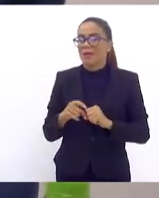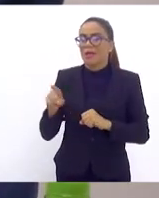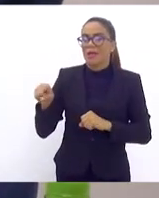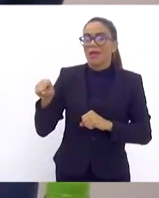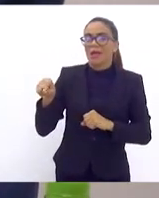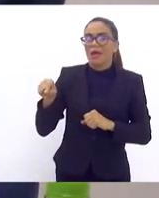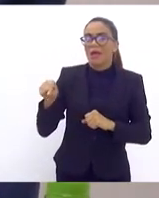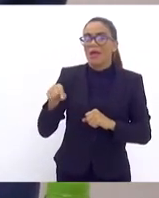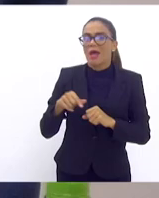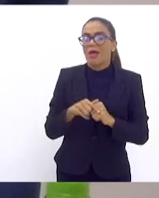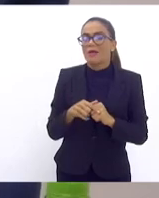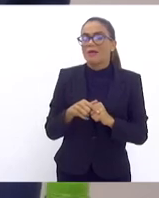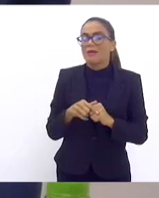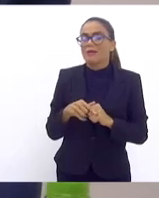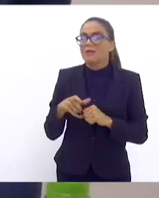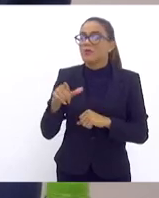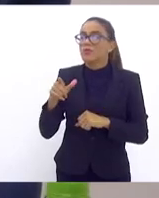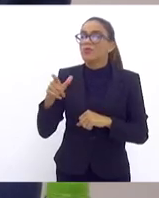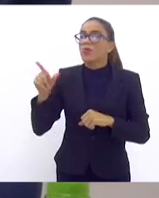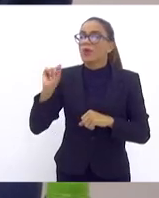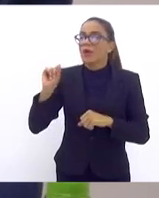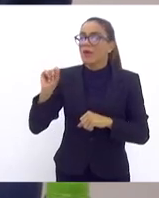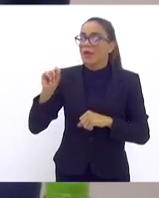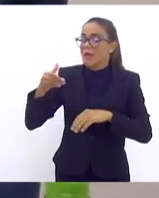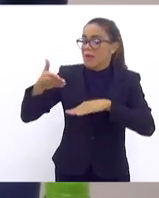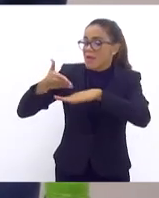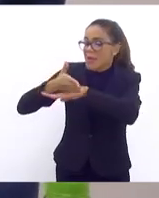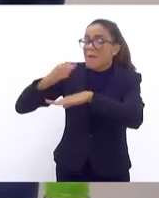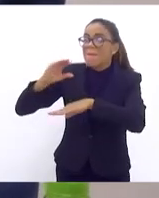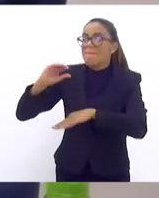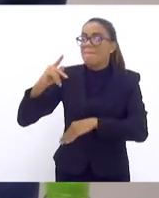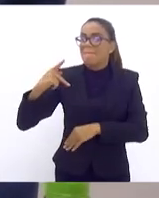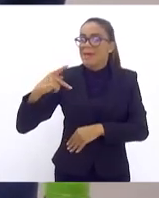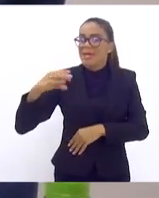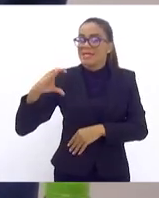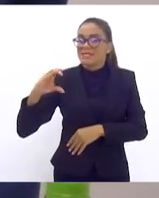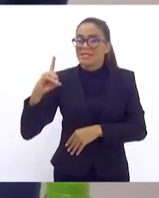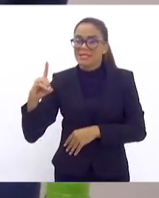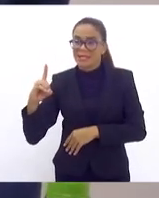questão... do acesso ao PCD nas praias, com o uso